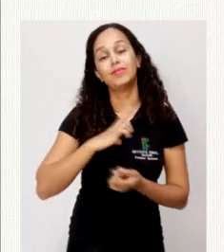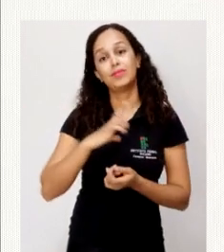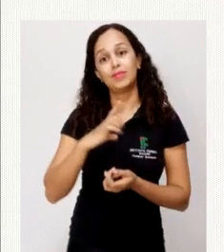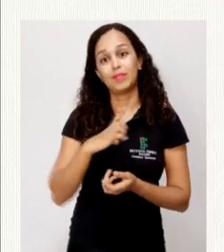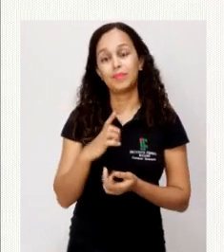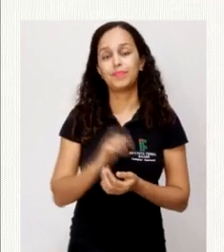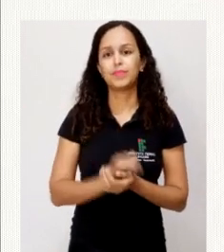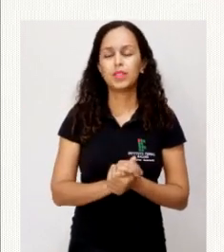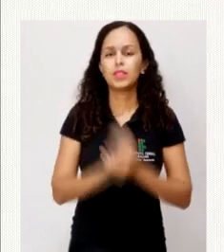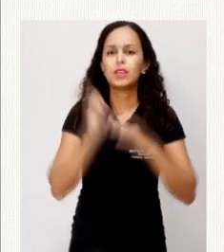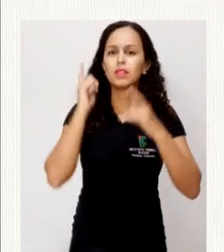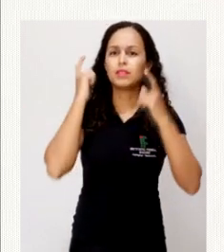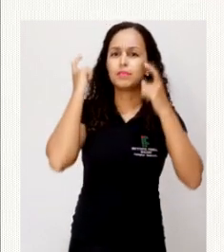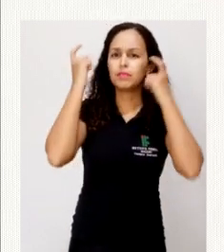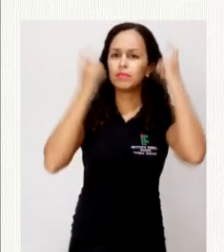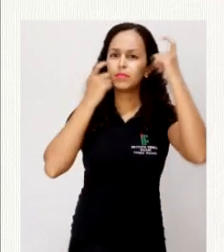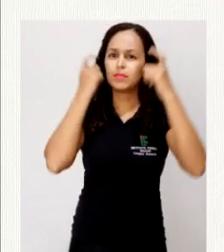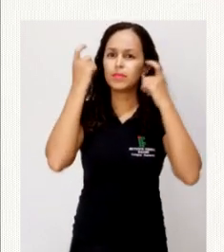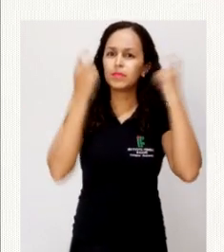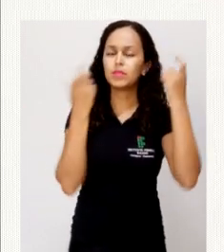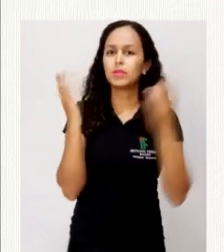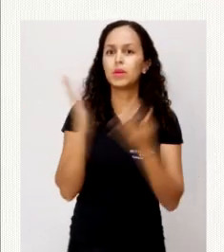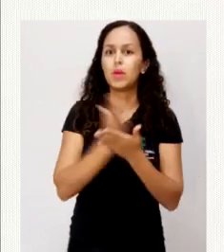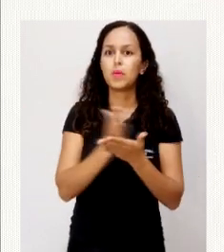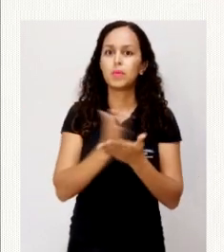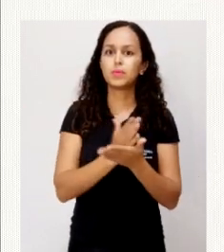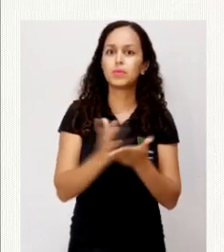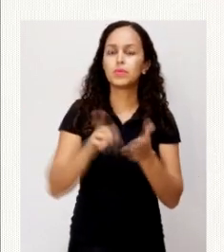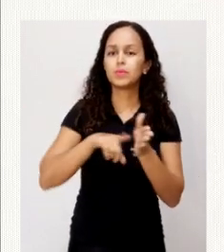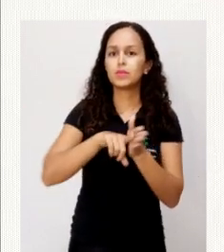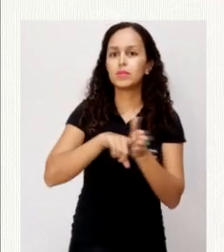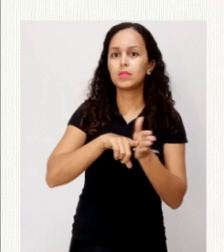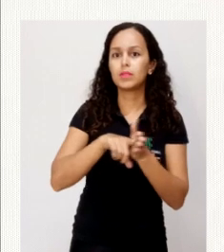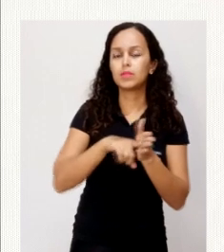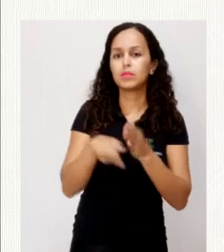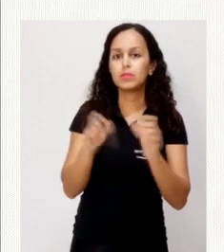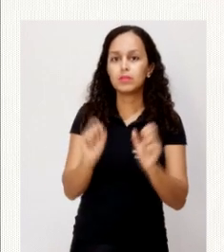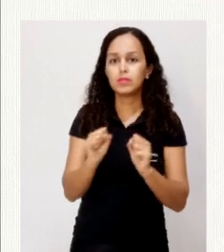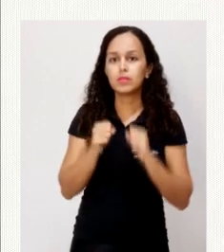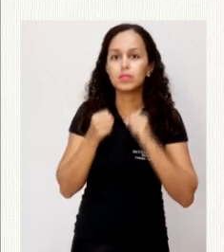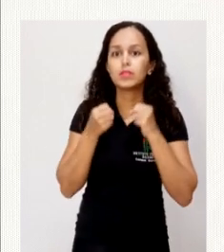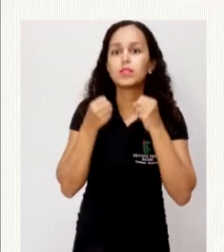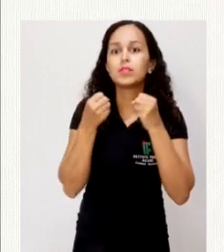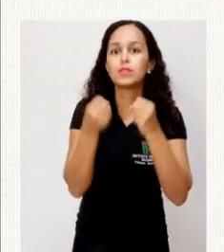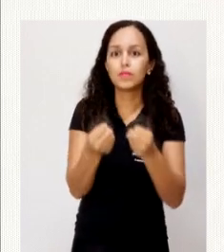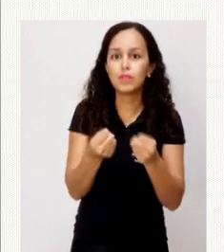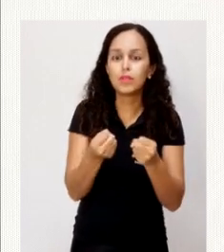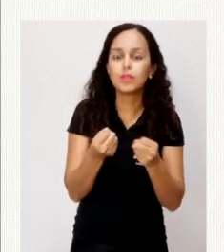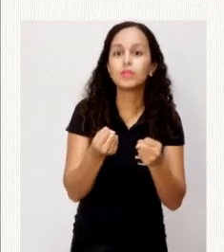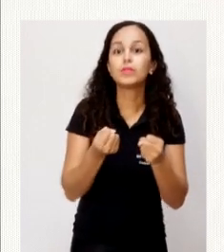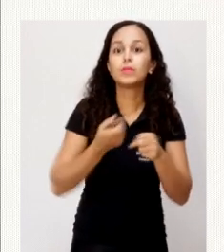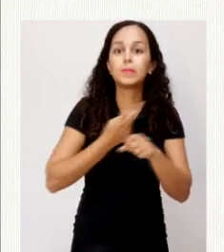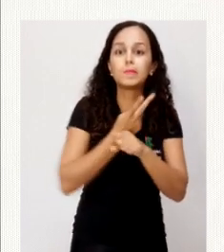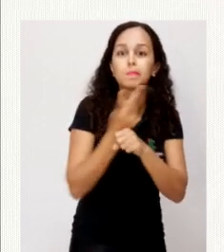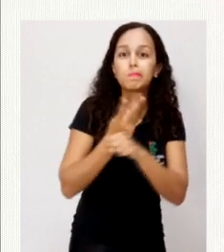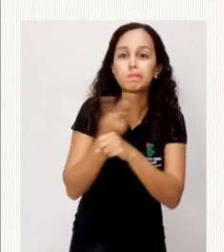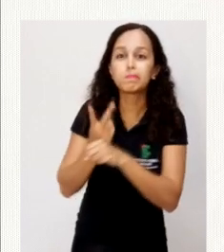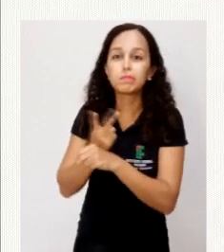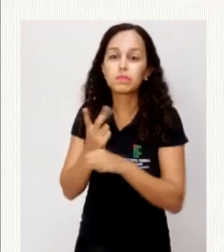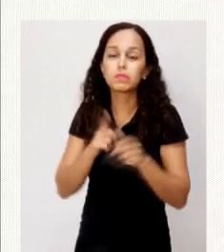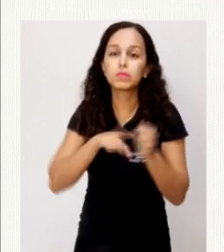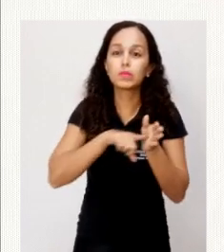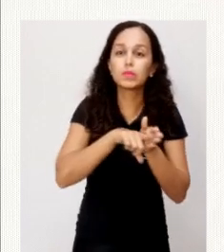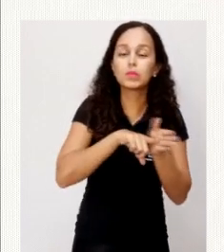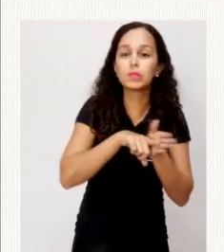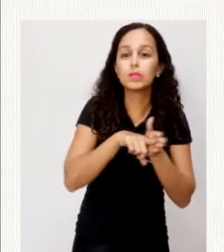oferece. Partindo dessa preocupação, alguns pesquisadores têm investido esforços para buscar